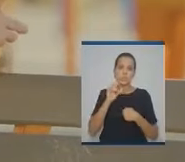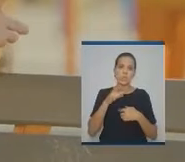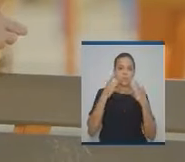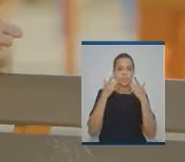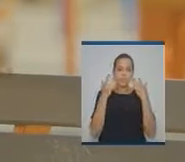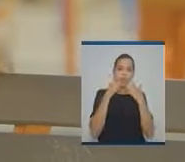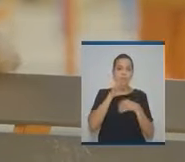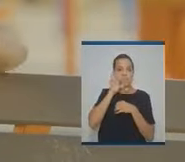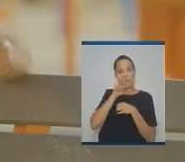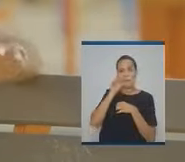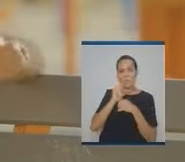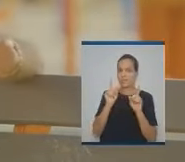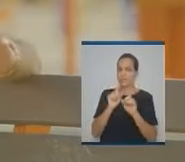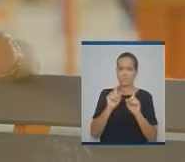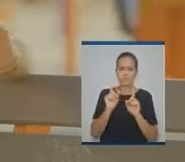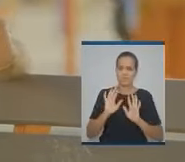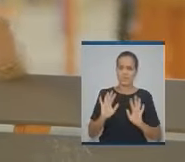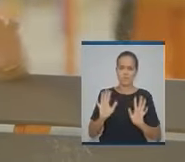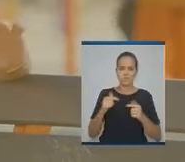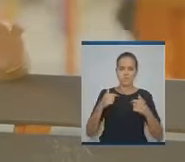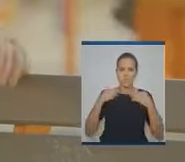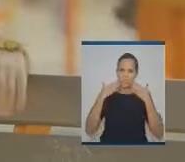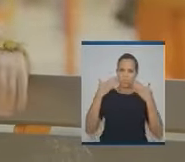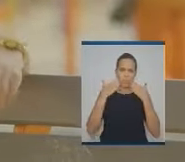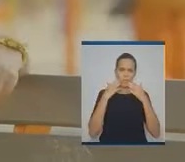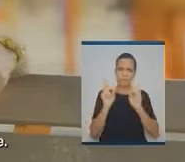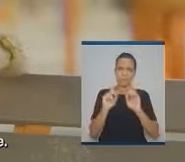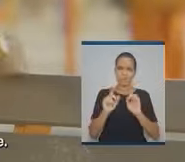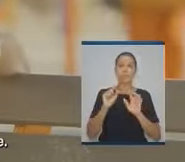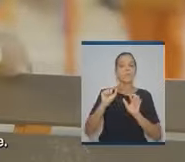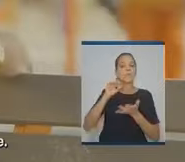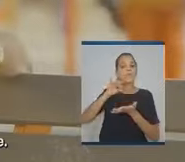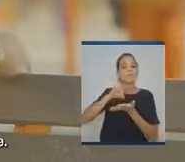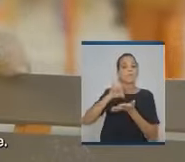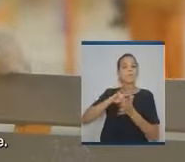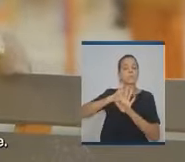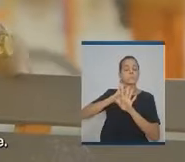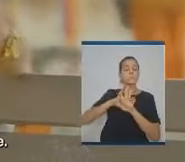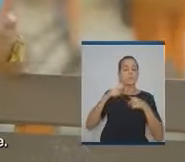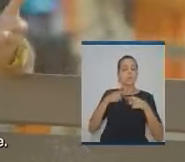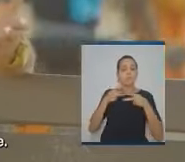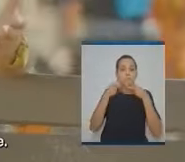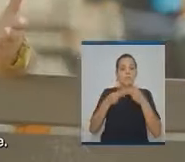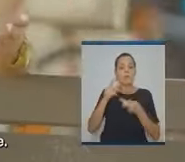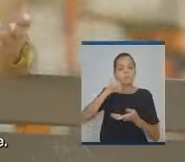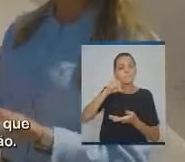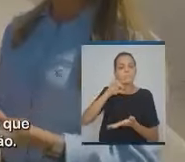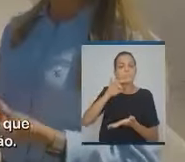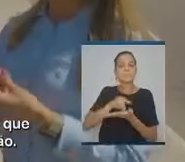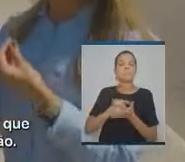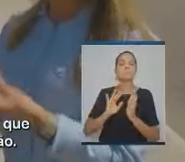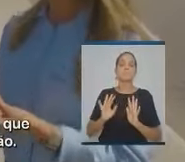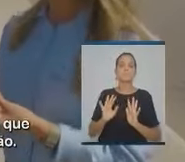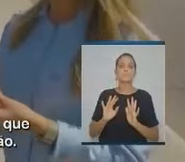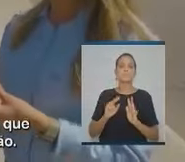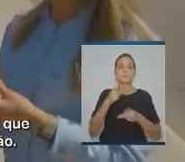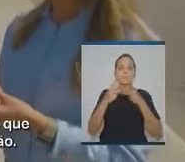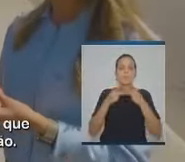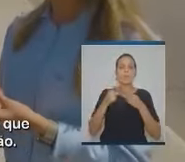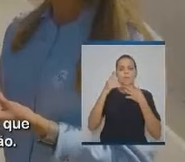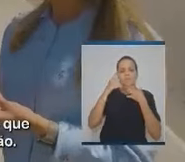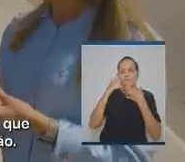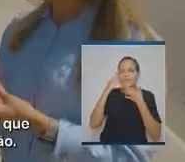isso. Na verdade, eu estou aqui de uma forma, de uma gratidão enorme. É um governo humanizado, é